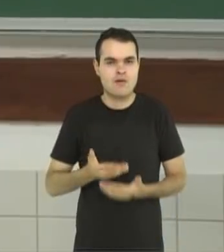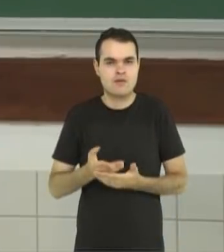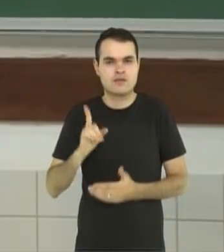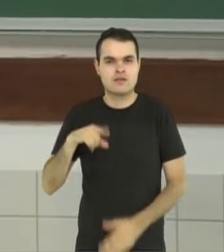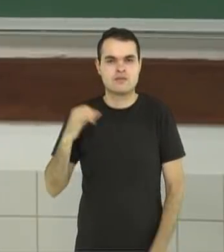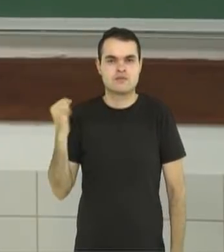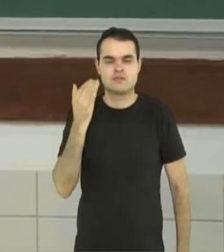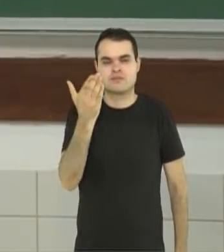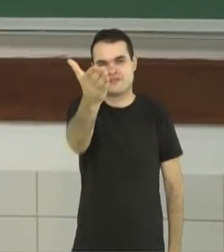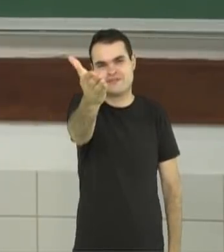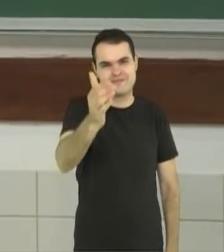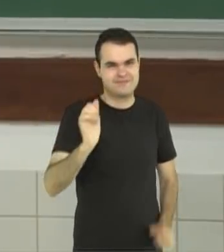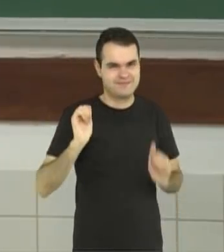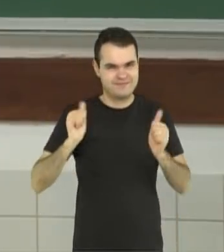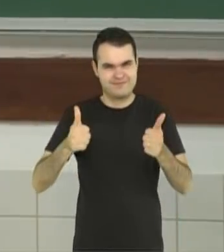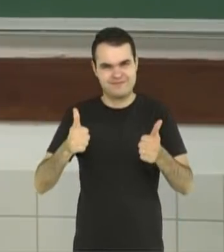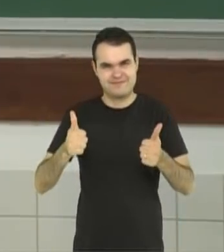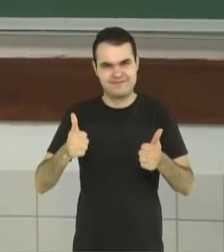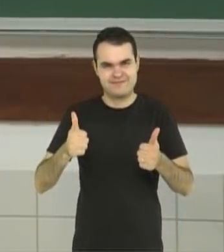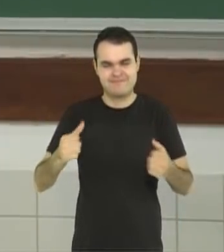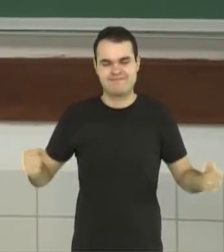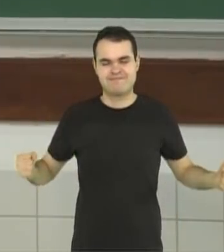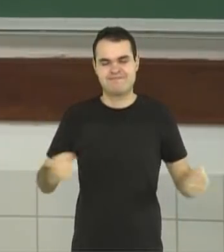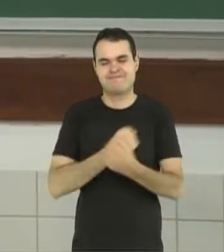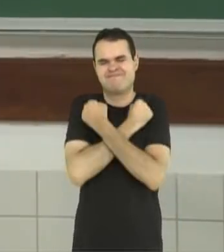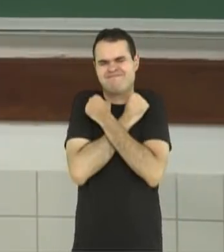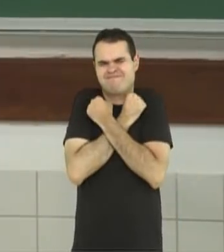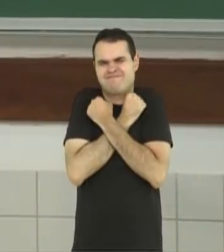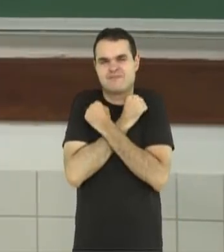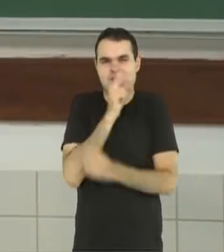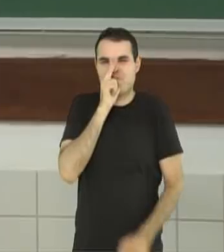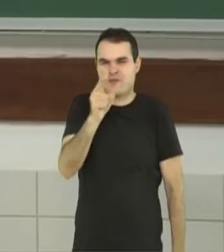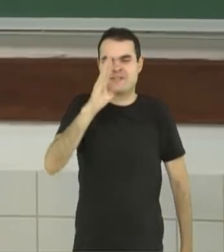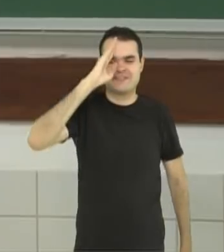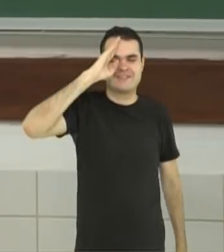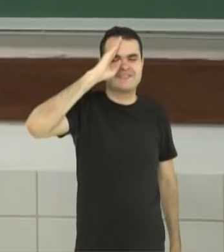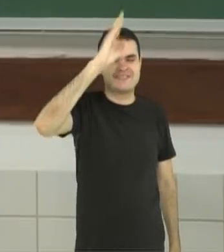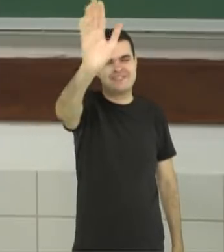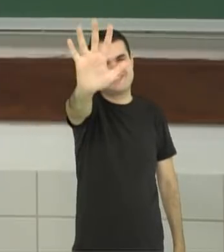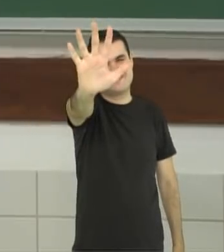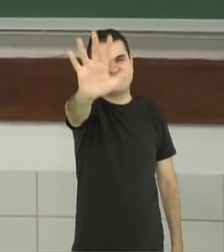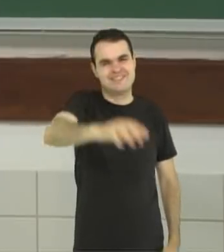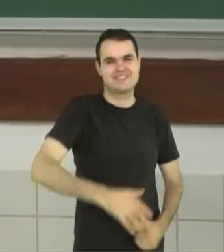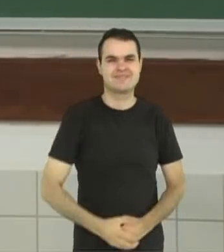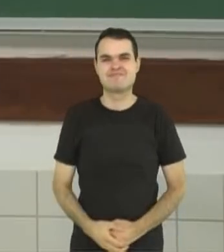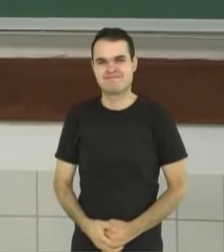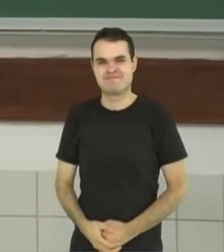importantes aí para você, tá bom? Então, aquele abraço bem forte e até mais!